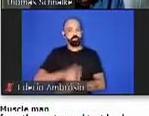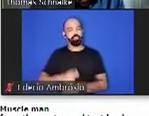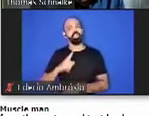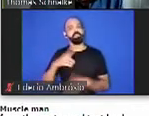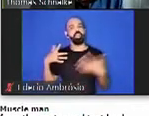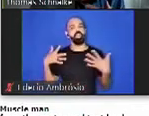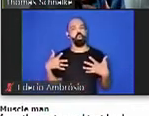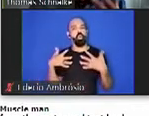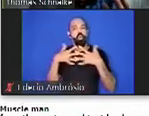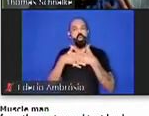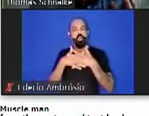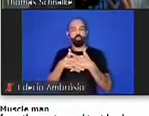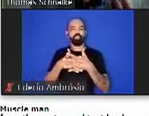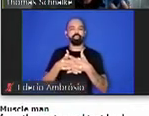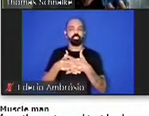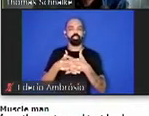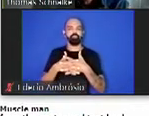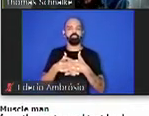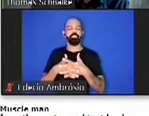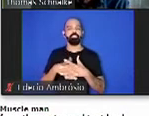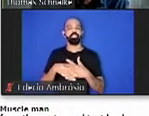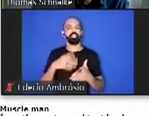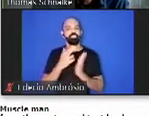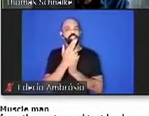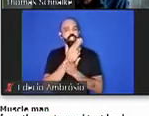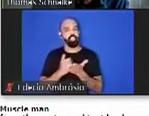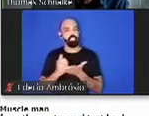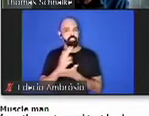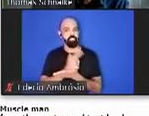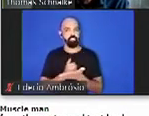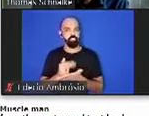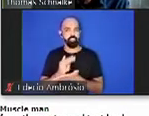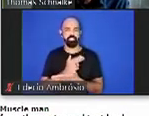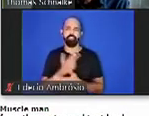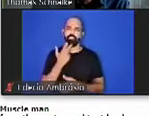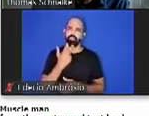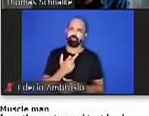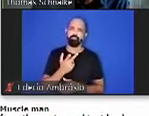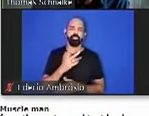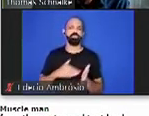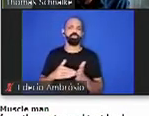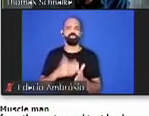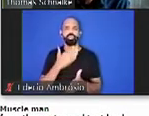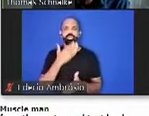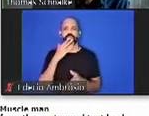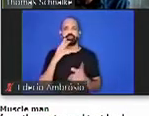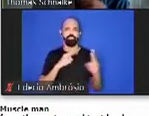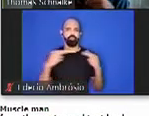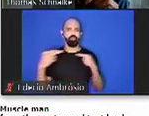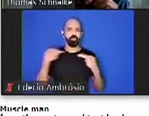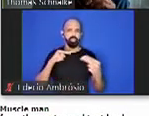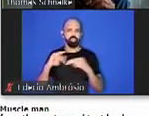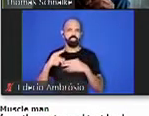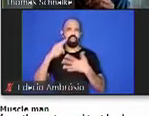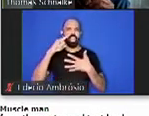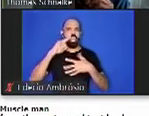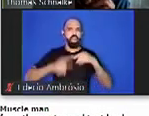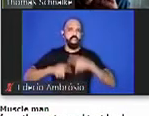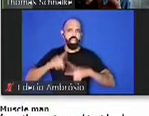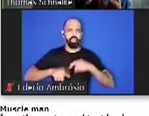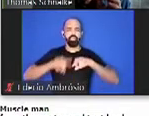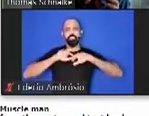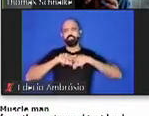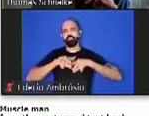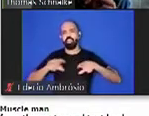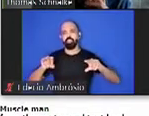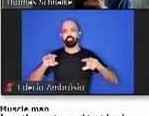complexidade no desenho, que fala de todos os tipos de perspectivas e todos os tipos de elementos diferentes.